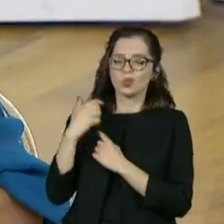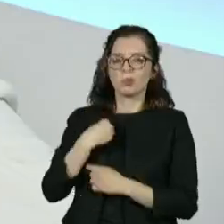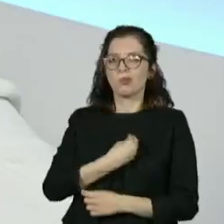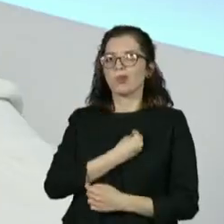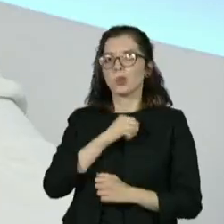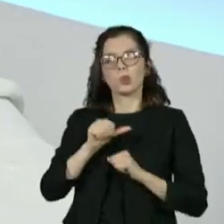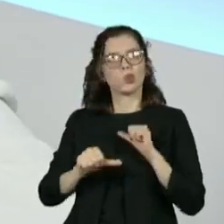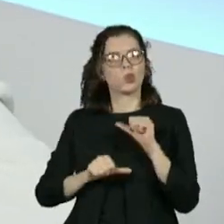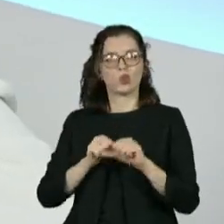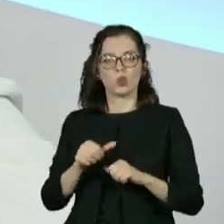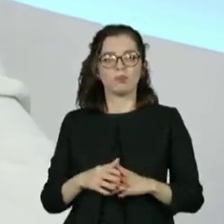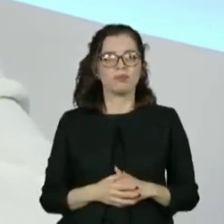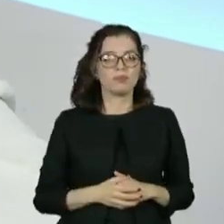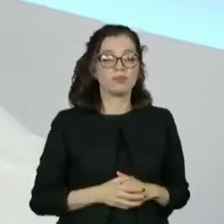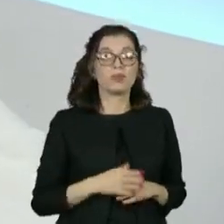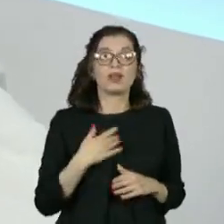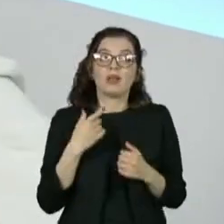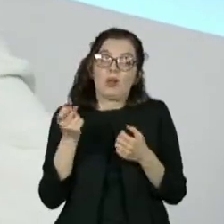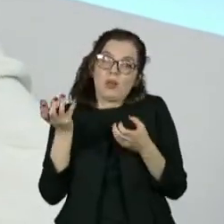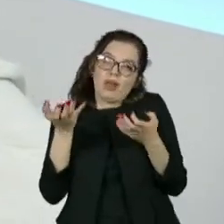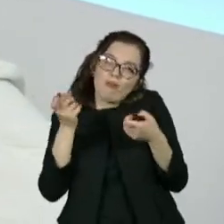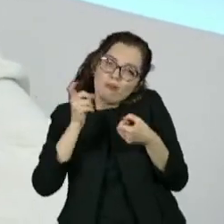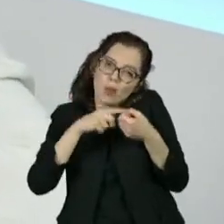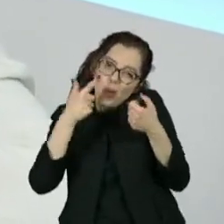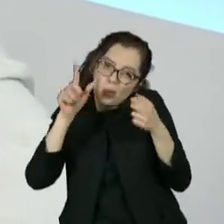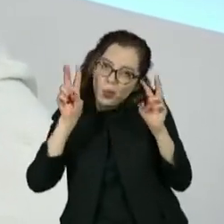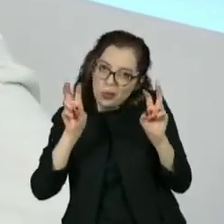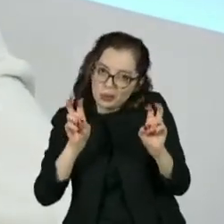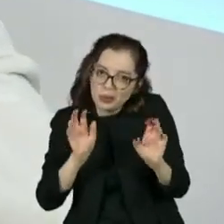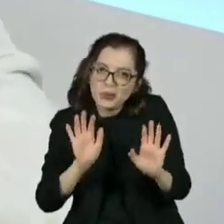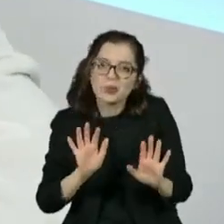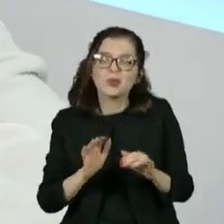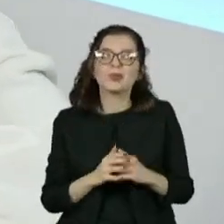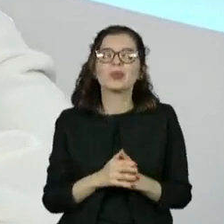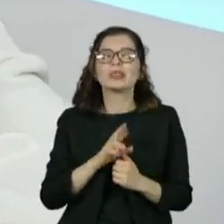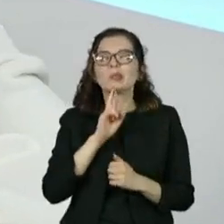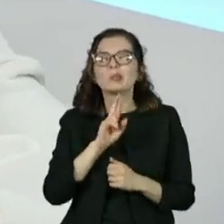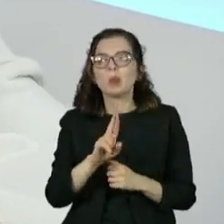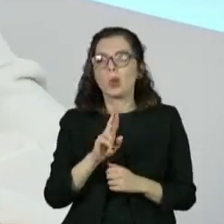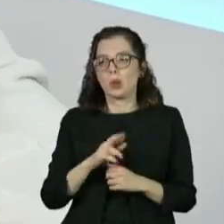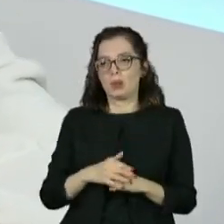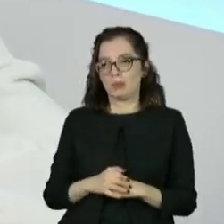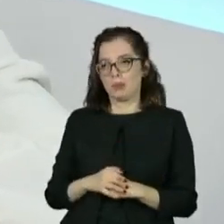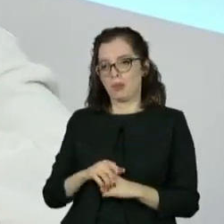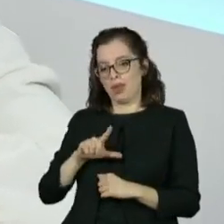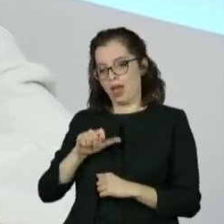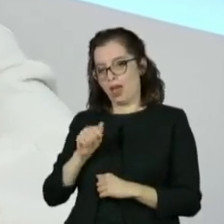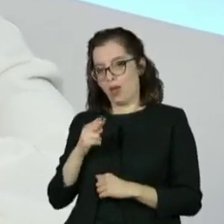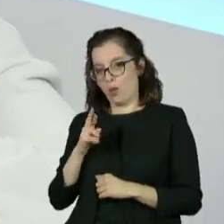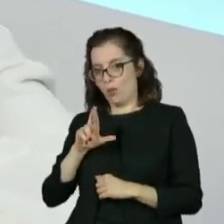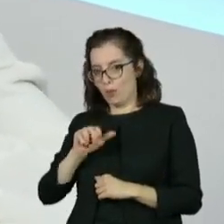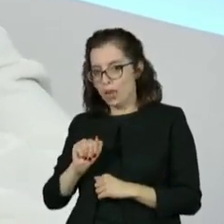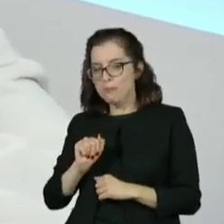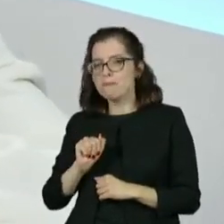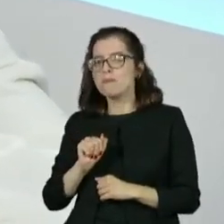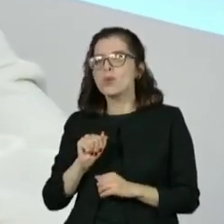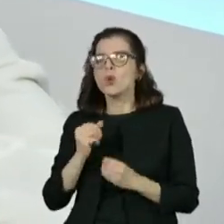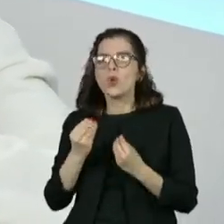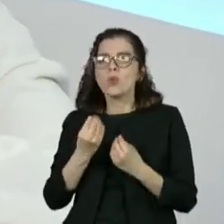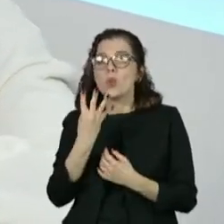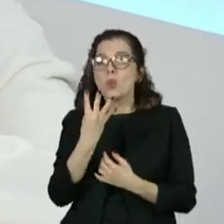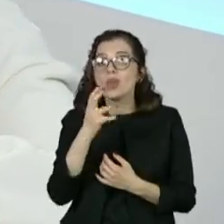Glória, eu queria voltar um pouquinho na resposta que você deu para a Laura, né, sobre os 45 anos de TV, essa